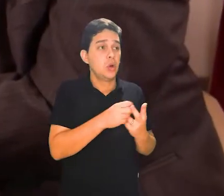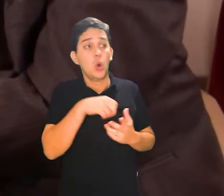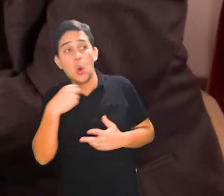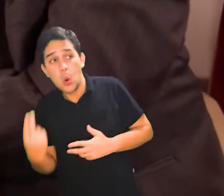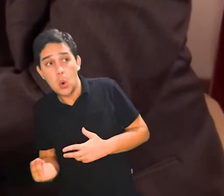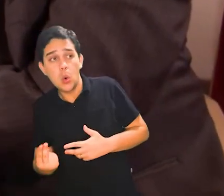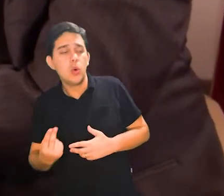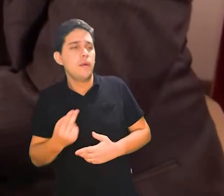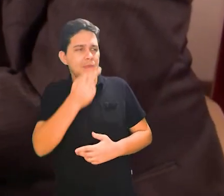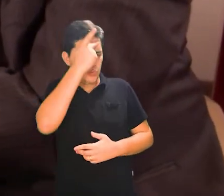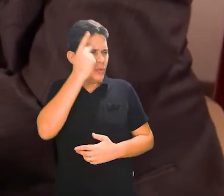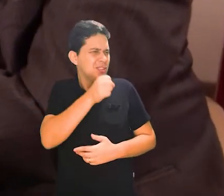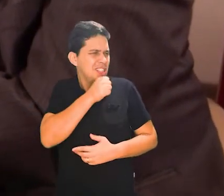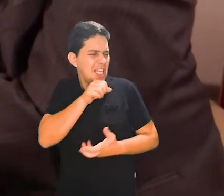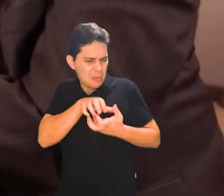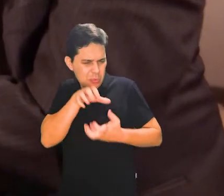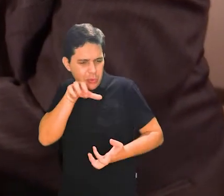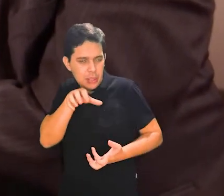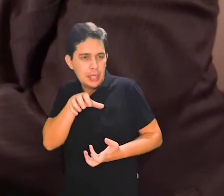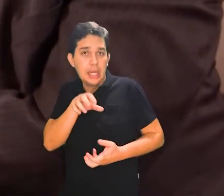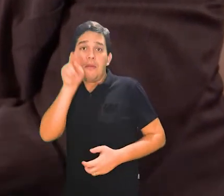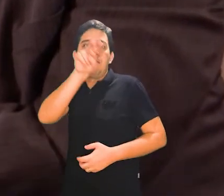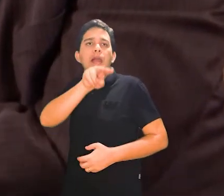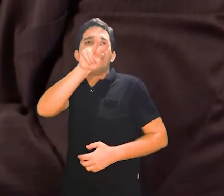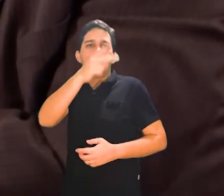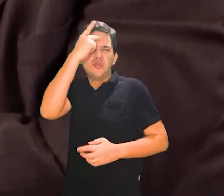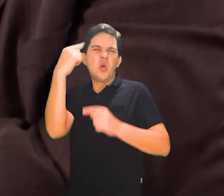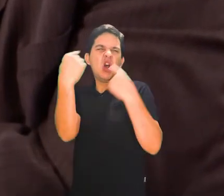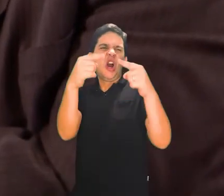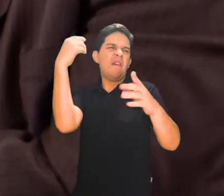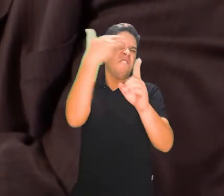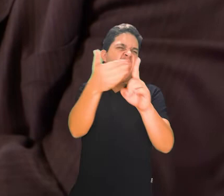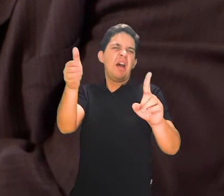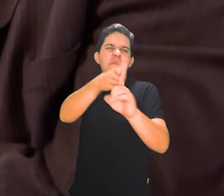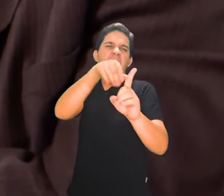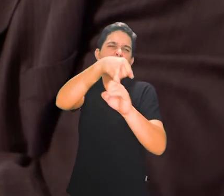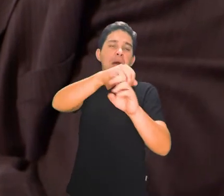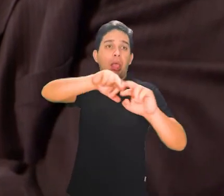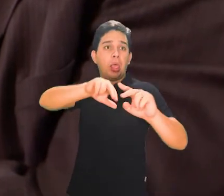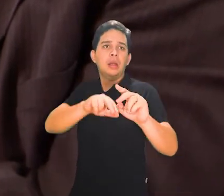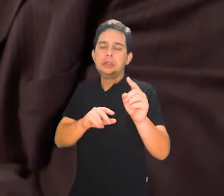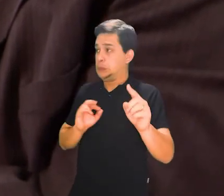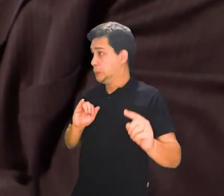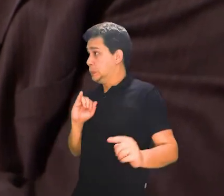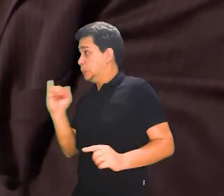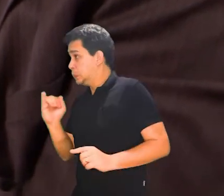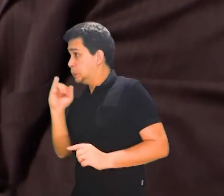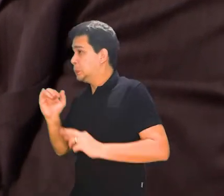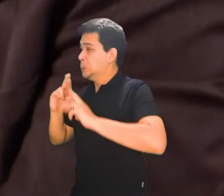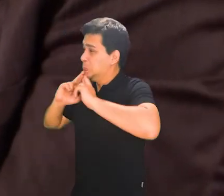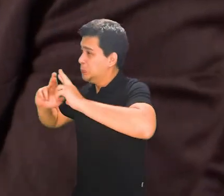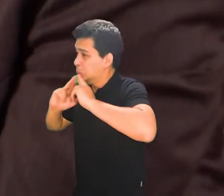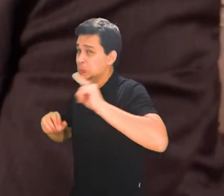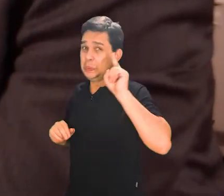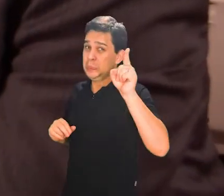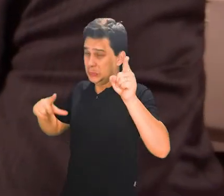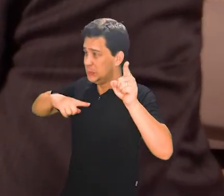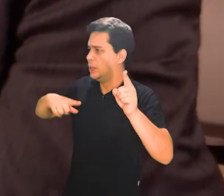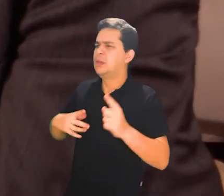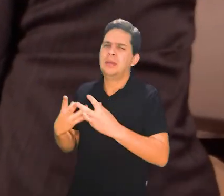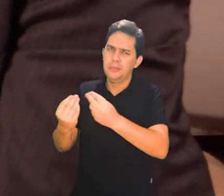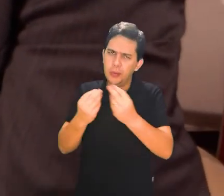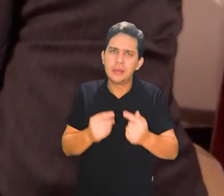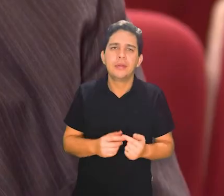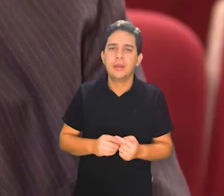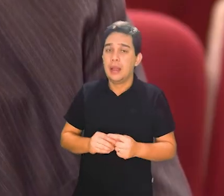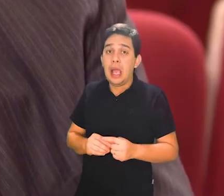importância disso? A importância disso é que, através desses dados, a ouvidoria consegue mostrar para a administração